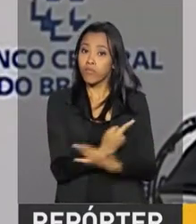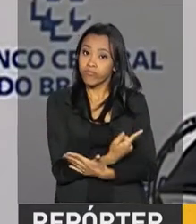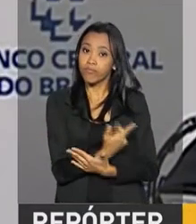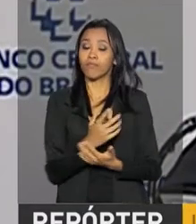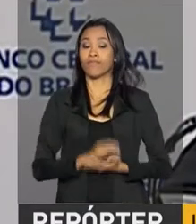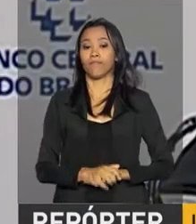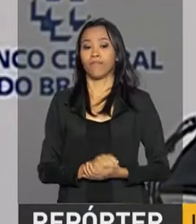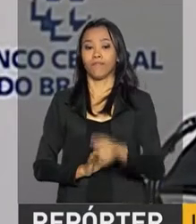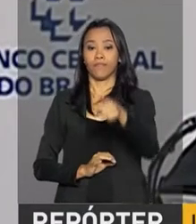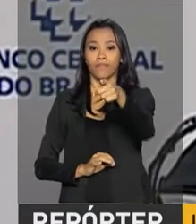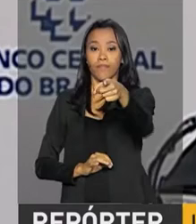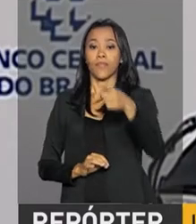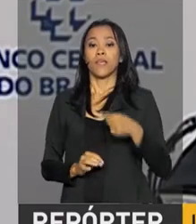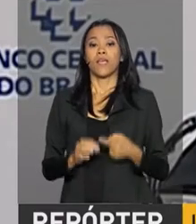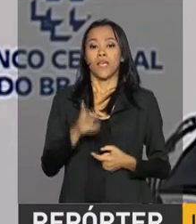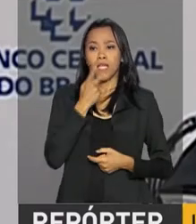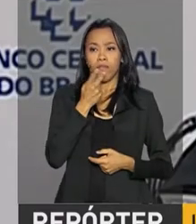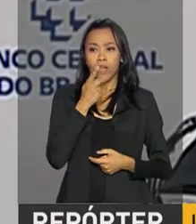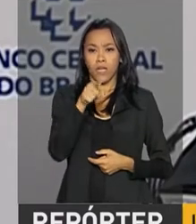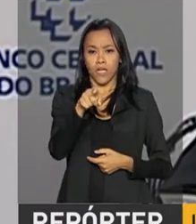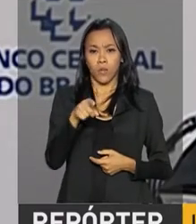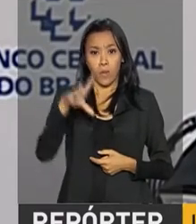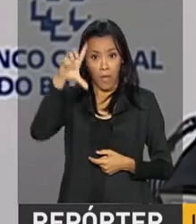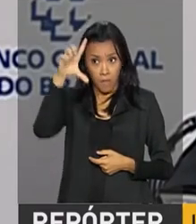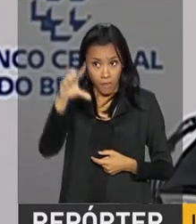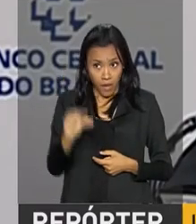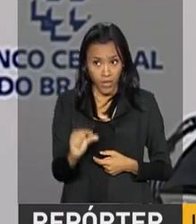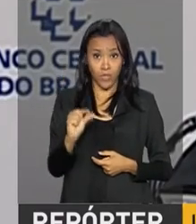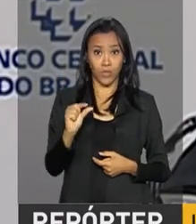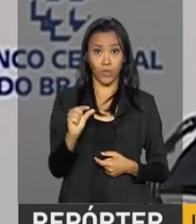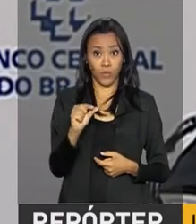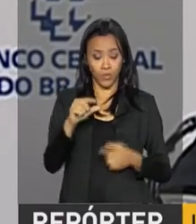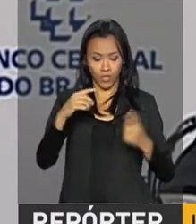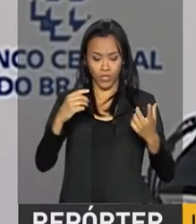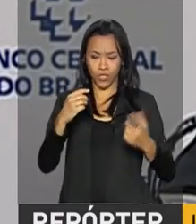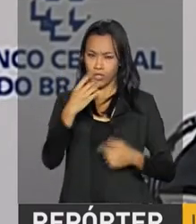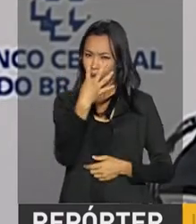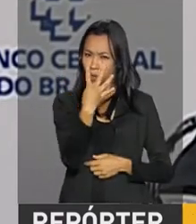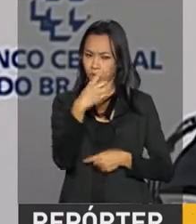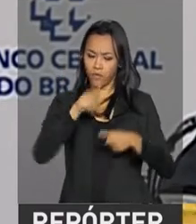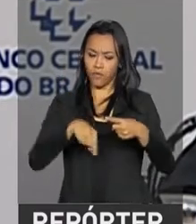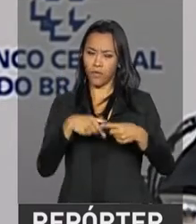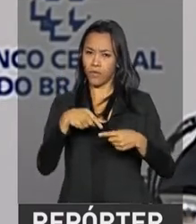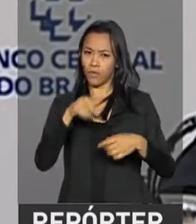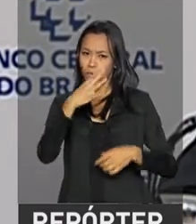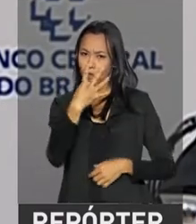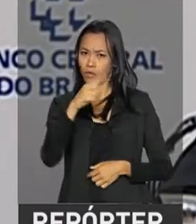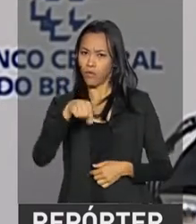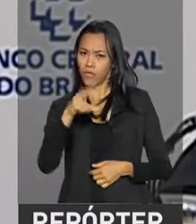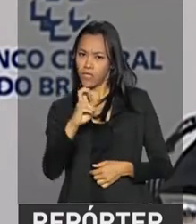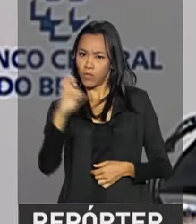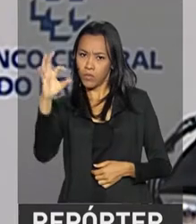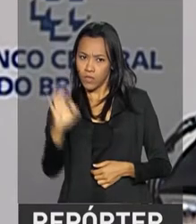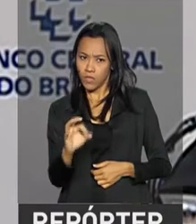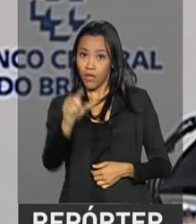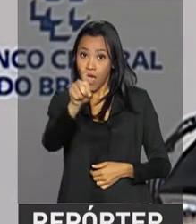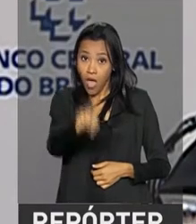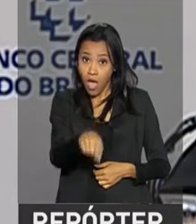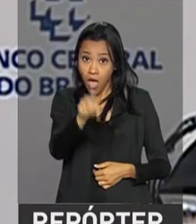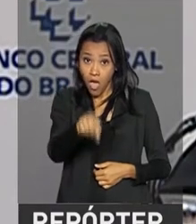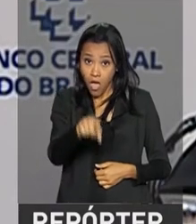de ter ficado abaixo da meta de 4 e meio foi o item